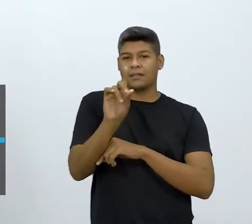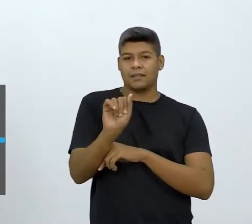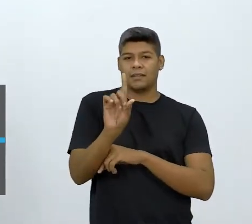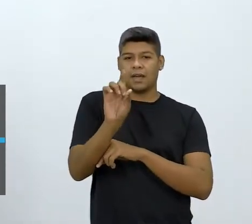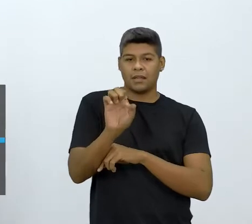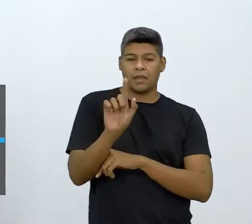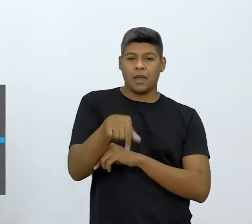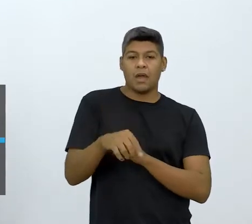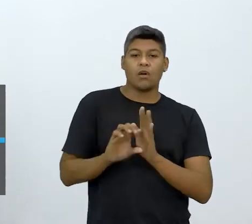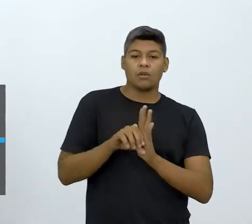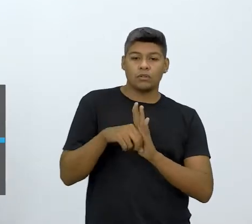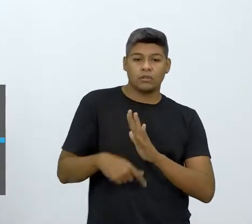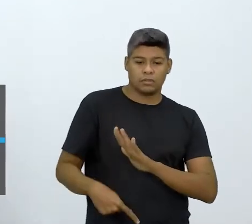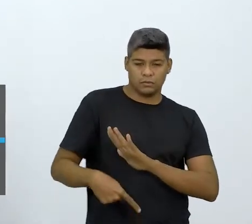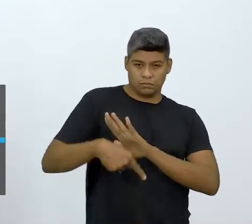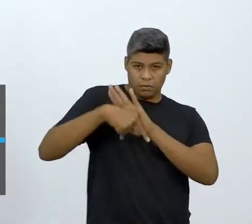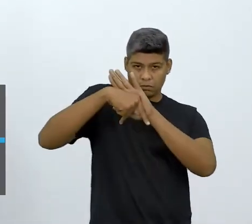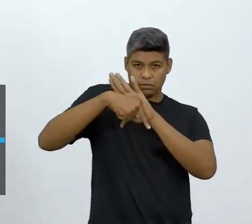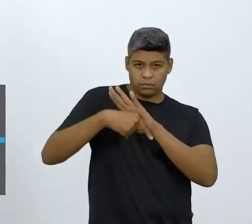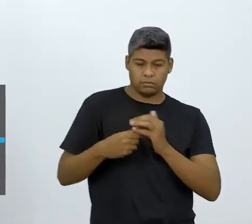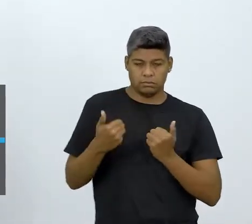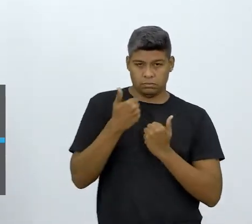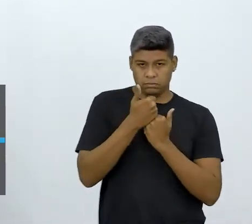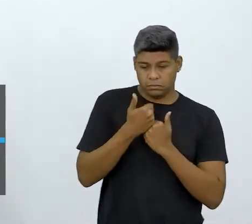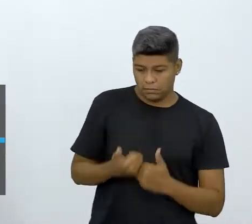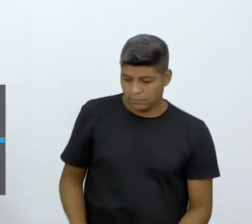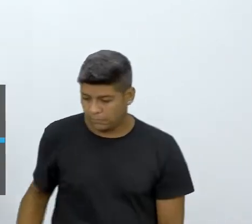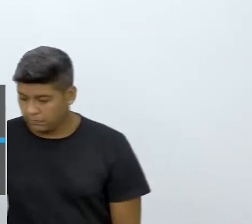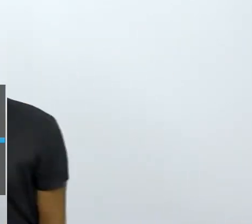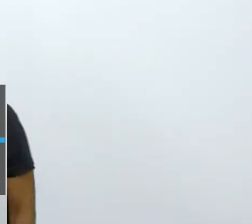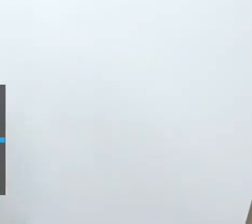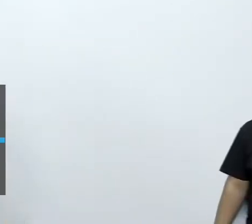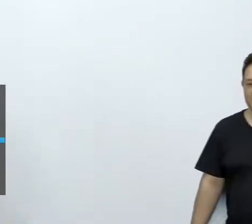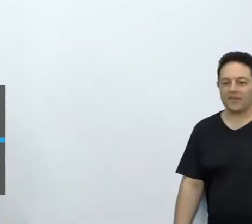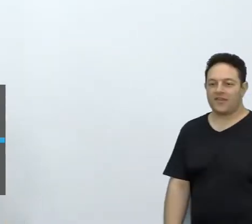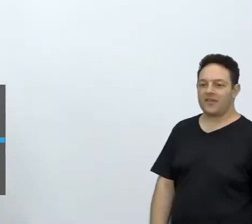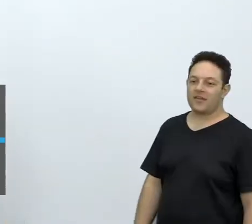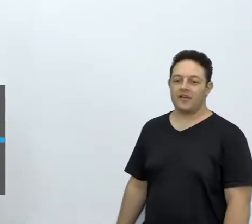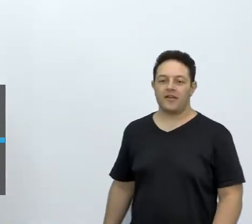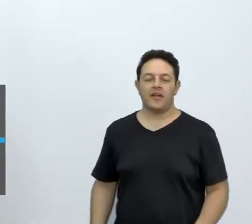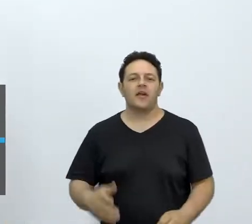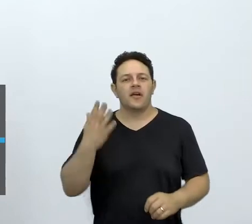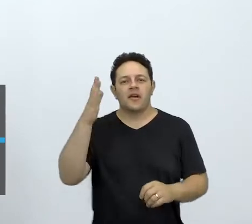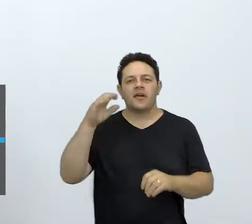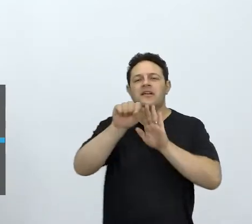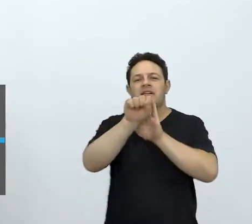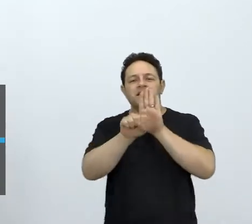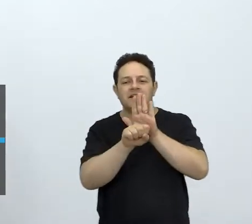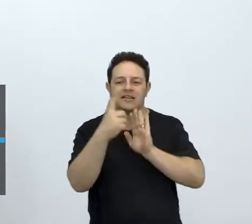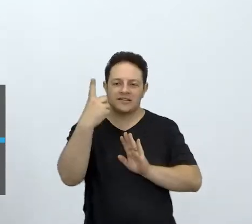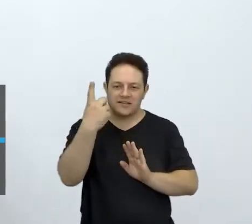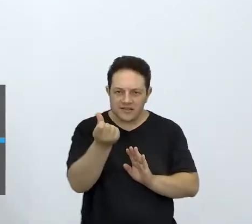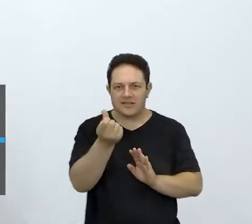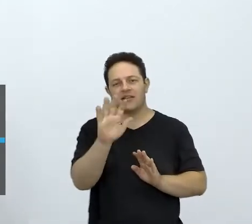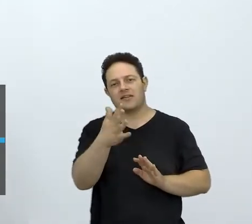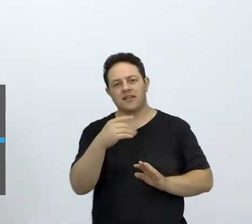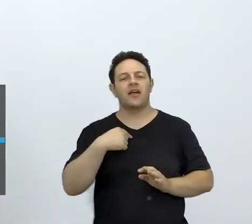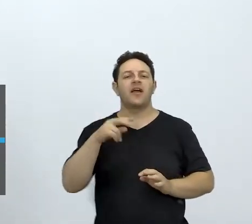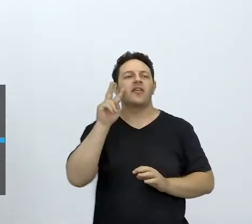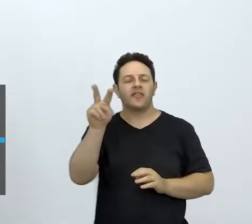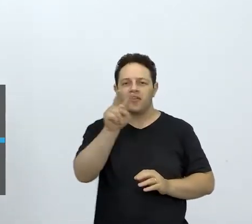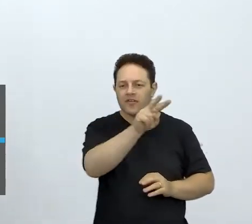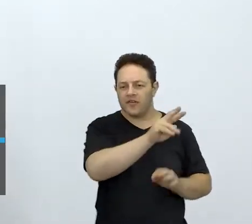conceito desenvolvido pela antropologia, né, que parte do século XVI, né, com as grandes navegações. Nós vimos isso